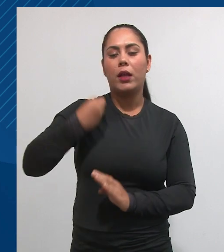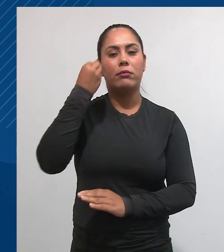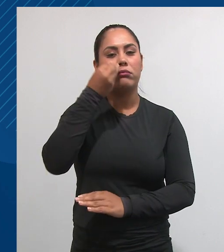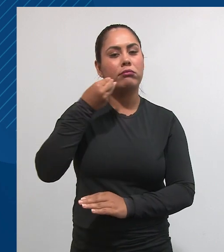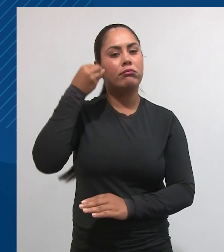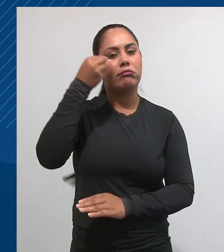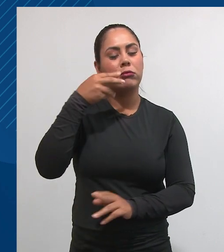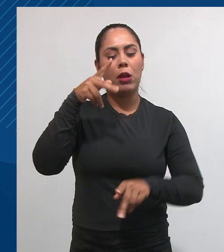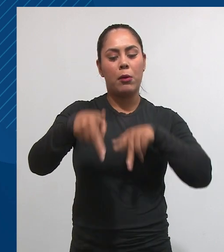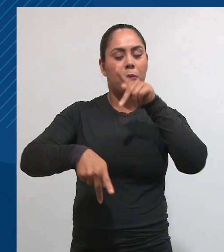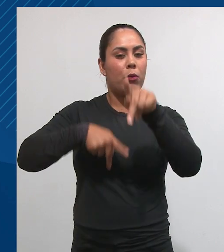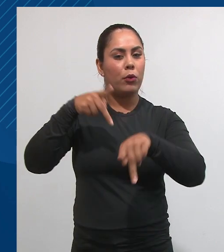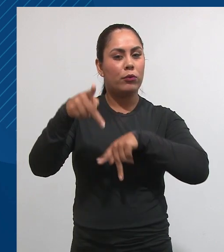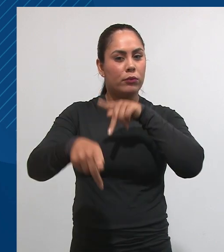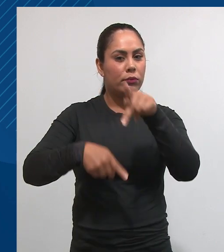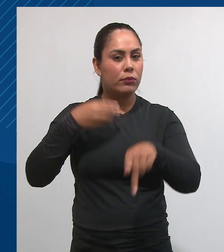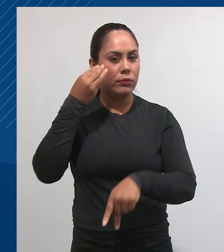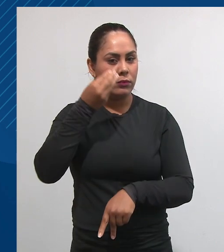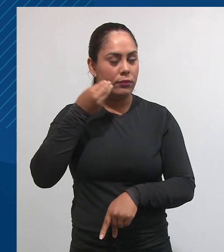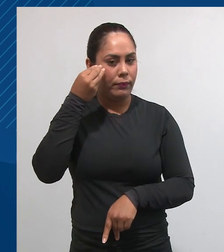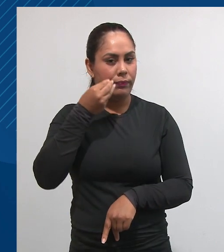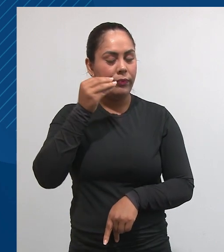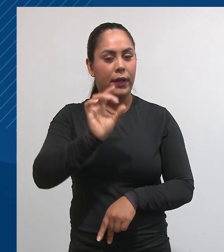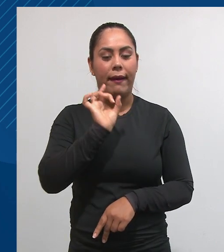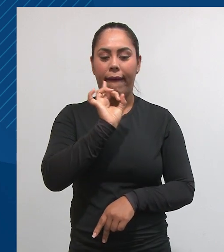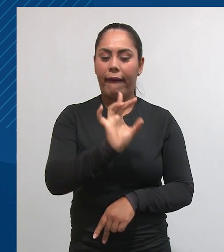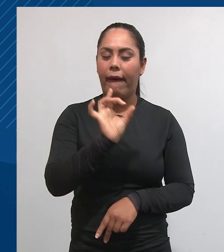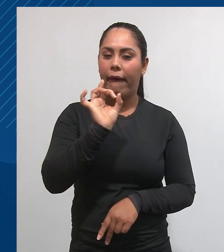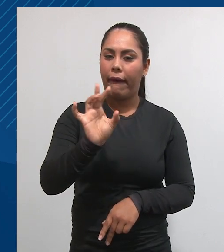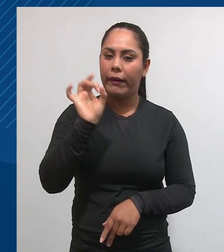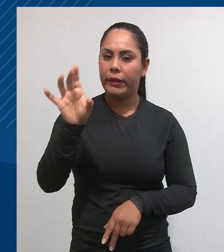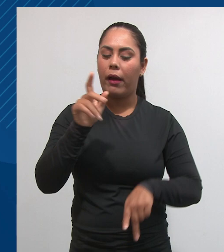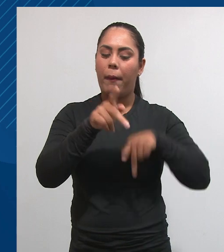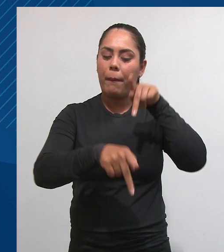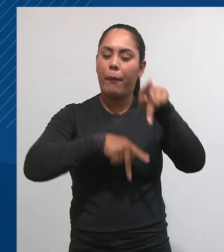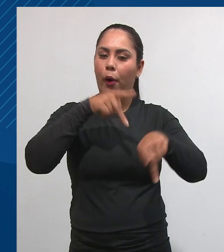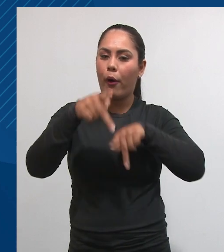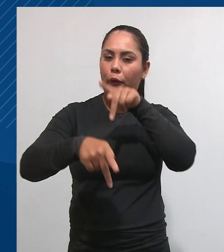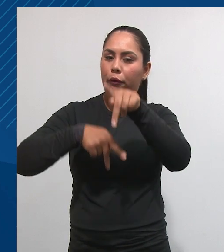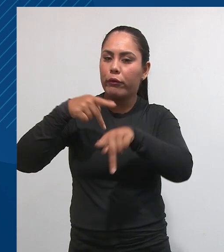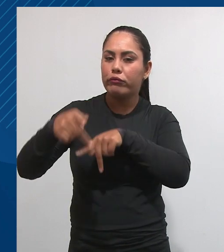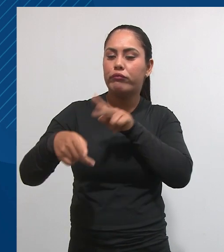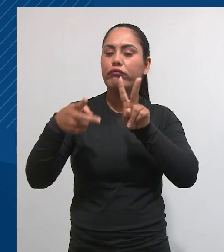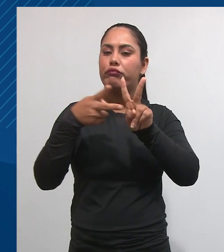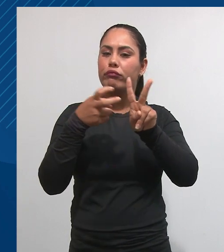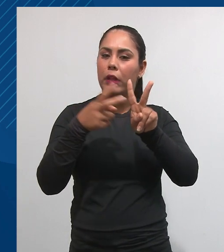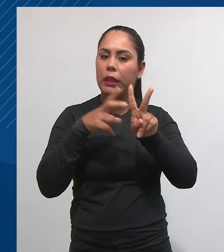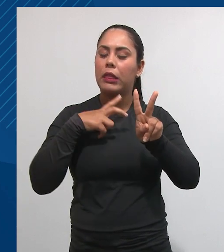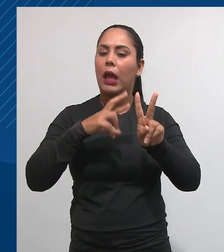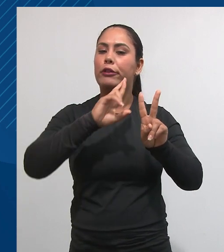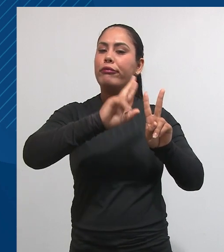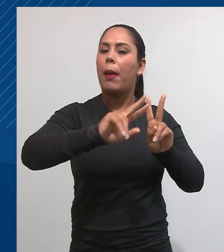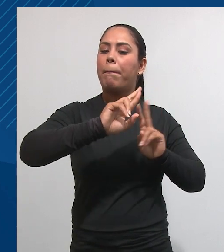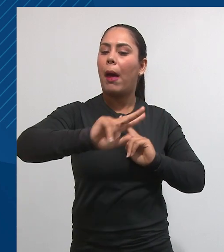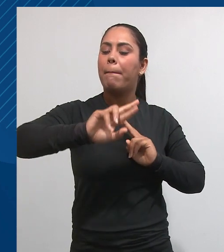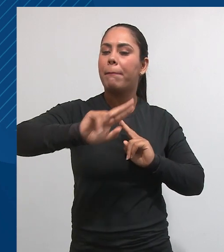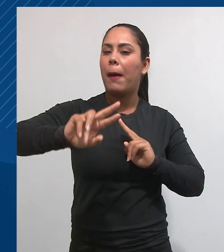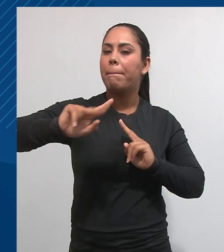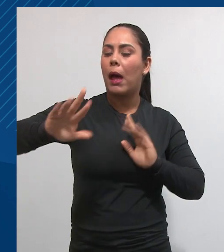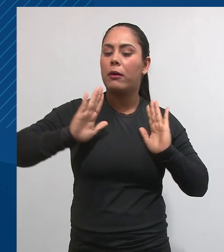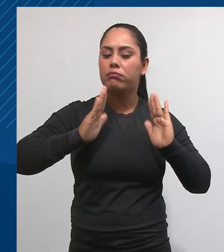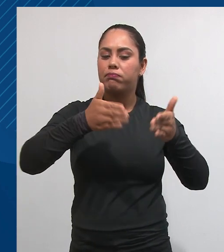por aquele povo. Porque cada povo indígena tem suas especificidades culturais